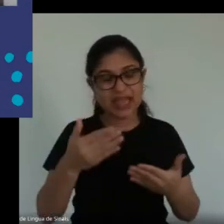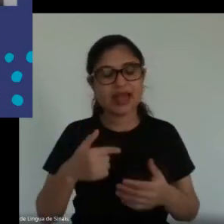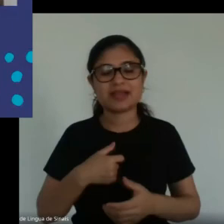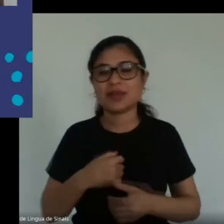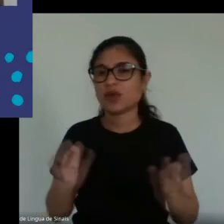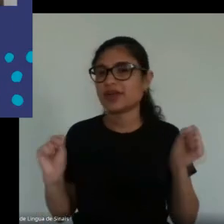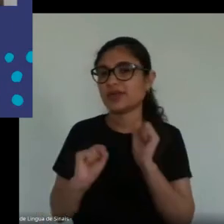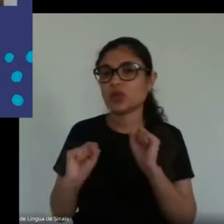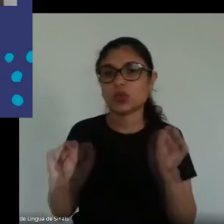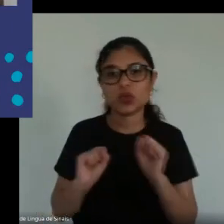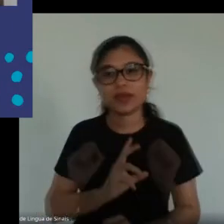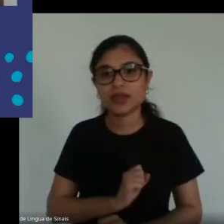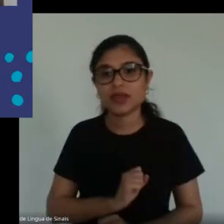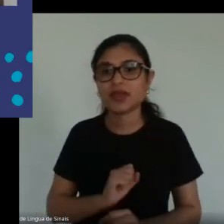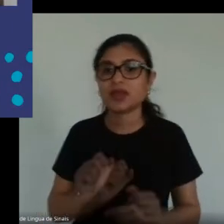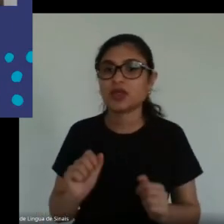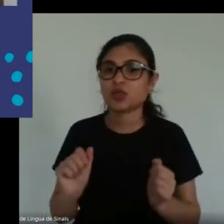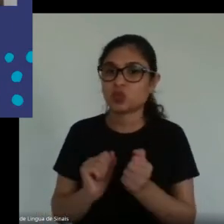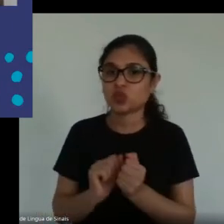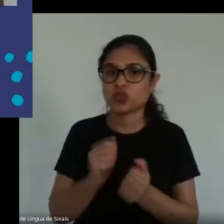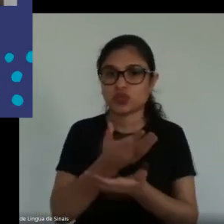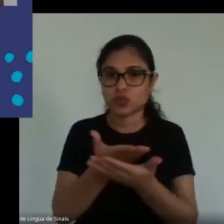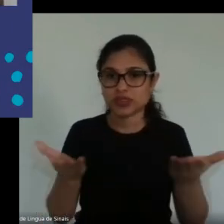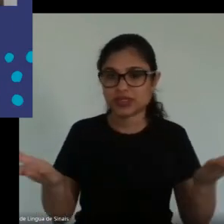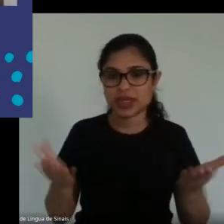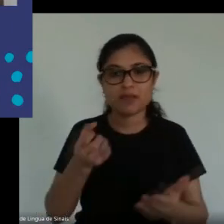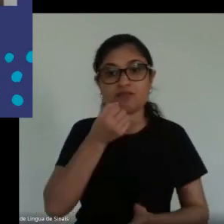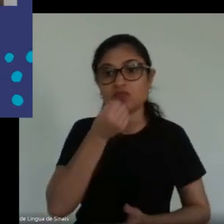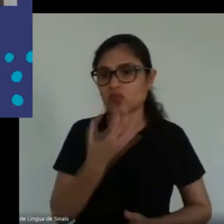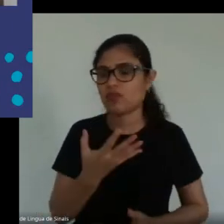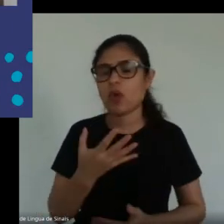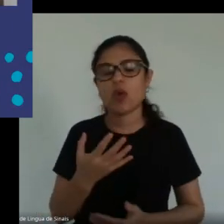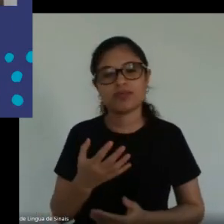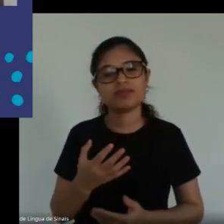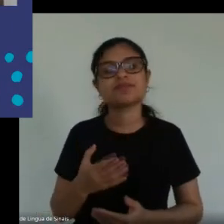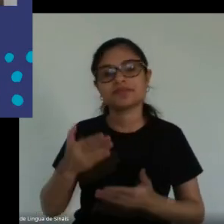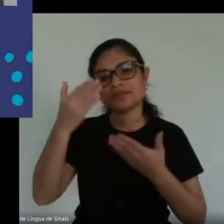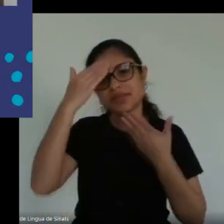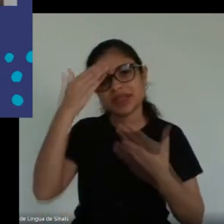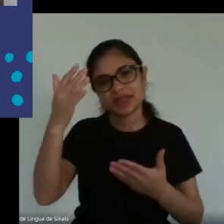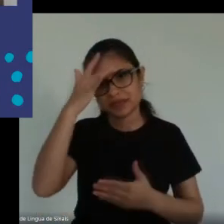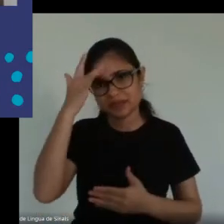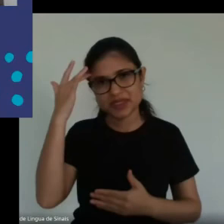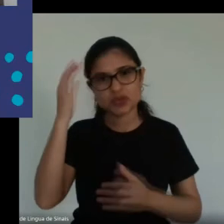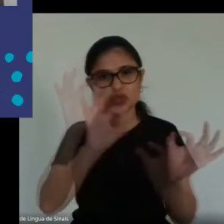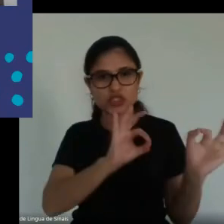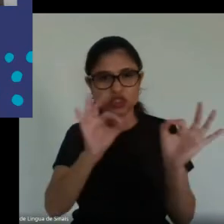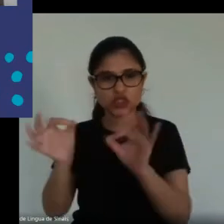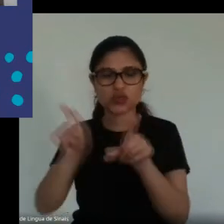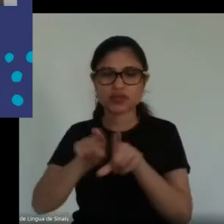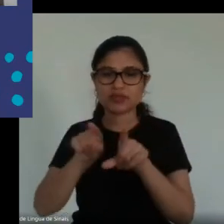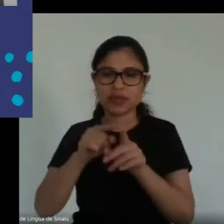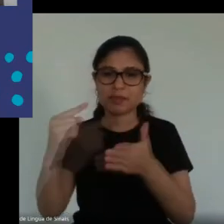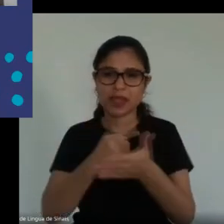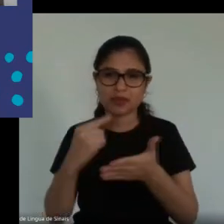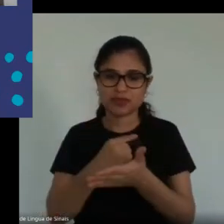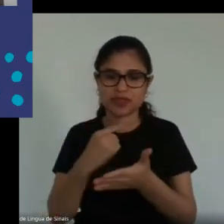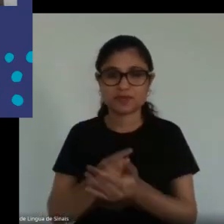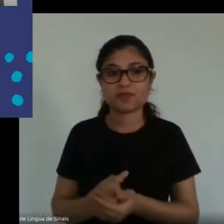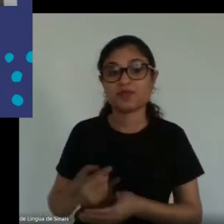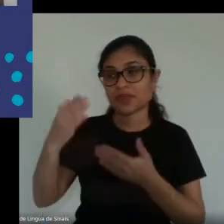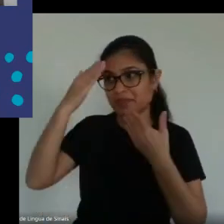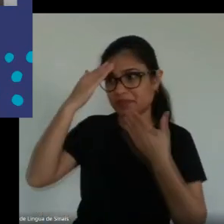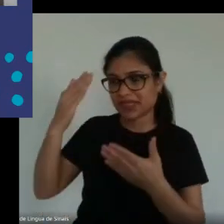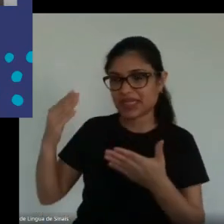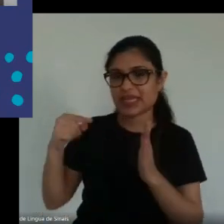estar com vocês. Foi muito bom. Muito obrigada. Obrigada às pessoas que acompanharam e que perguntaram. Obrigada pelas indicações